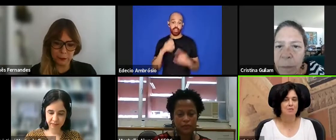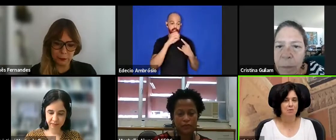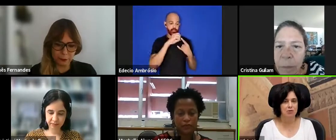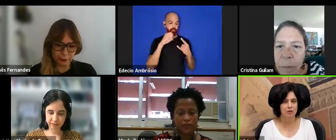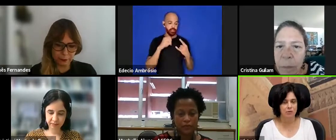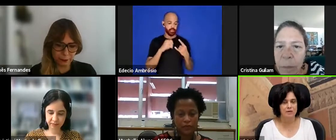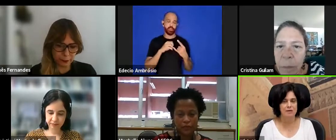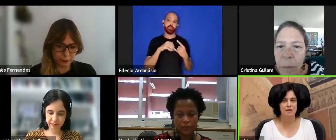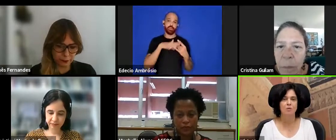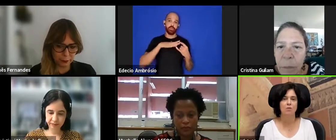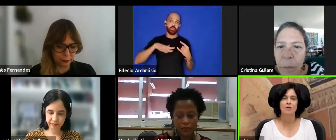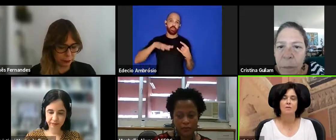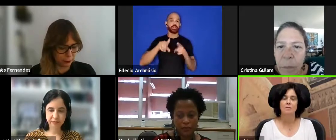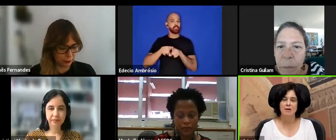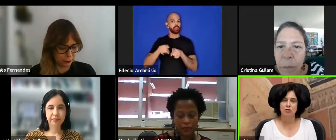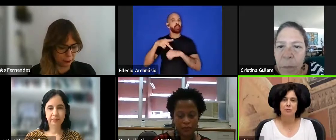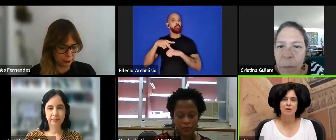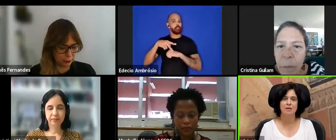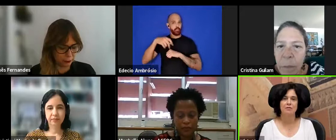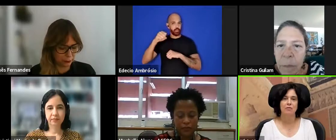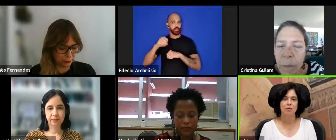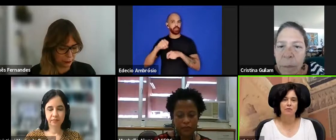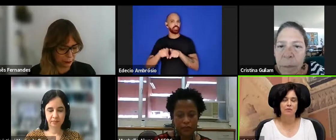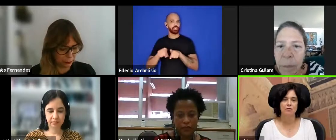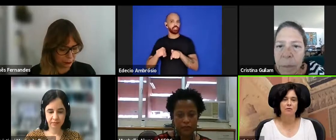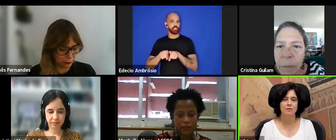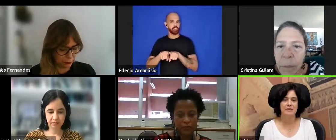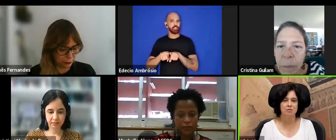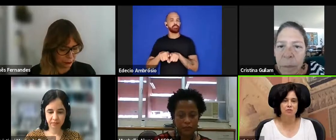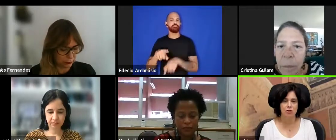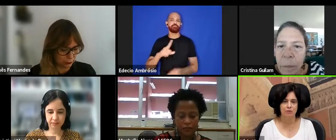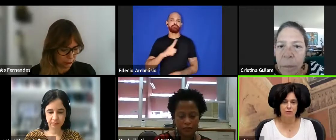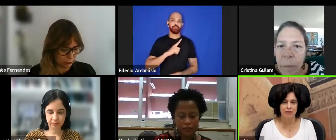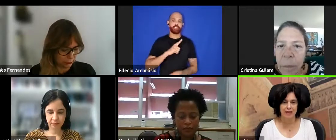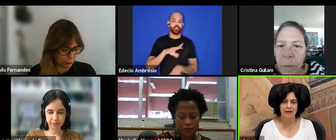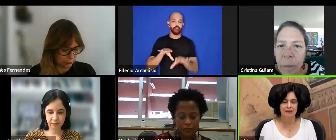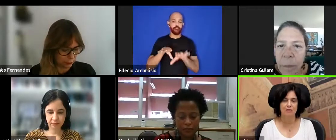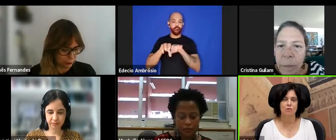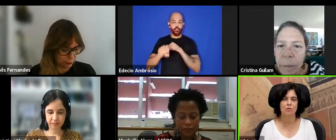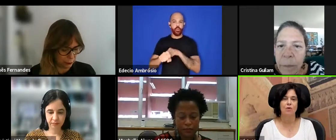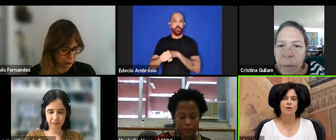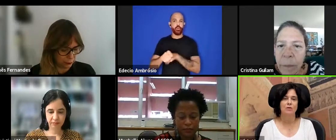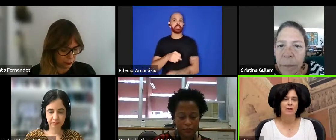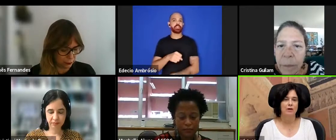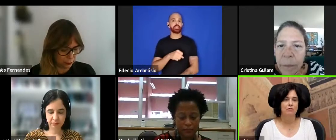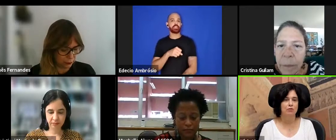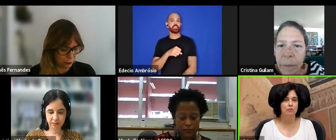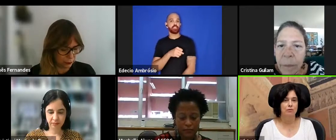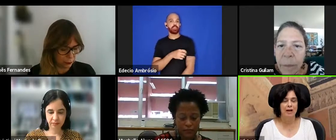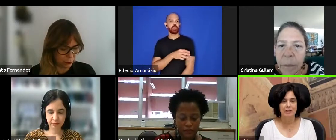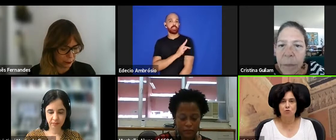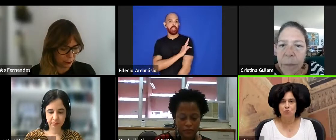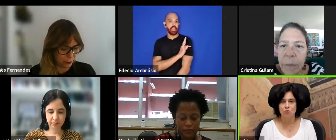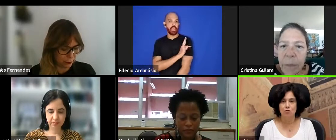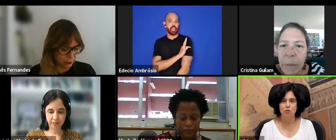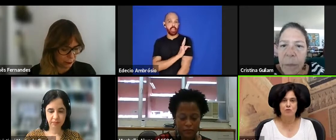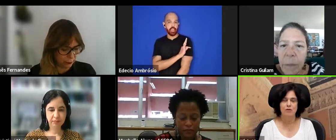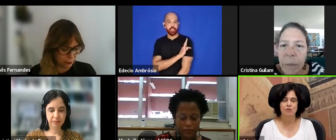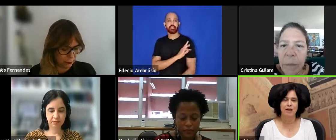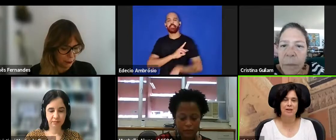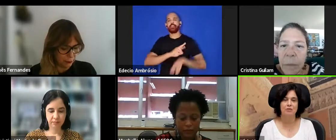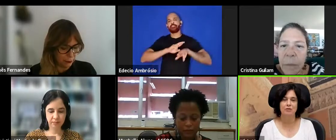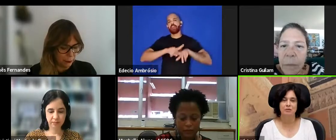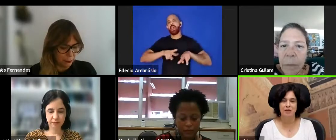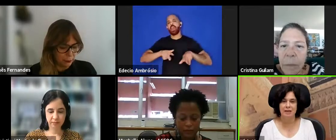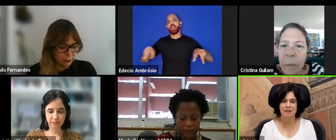envolve a pós-graduação, mas também envolve a formação de nível técnico, né, os vários cursos,